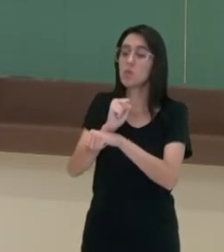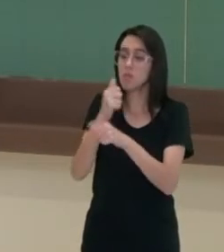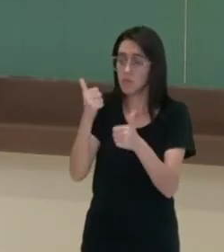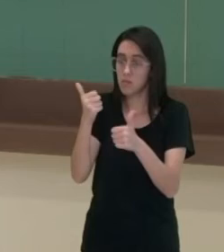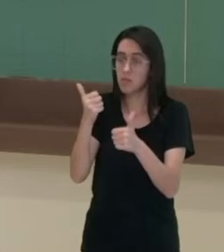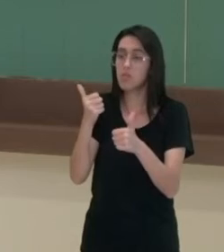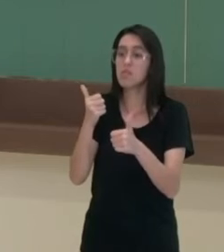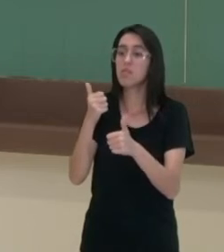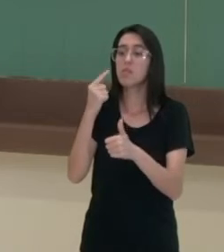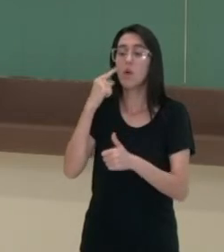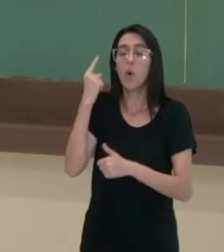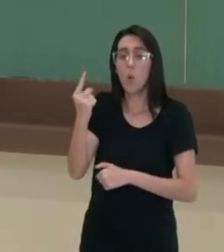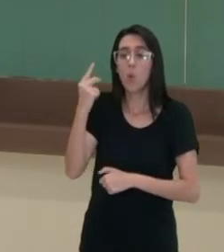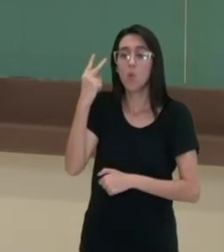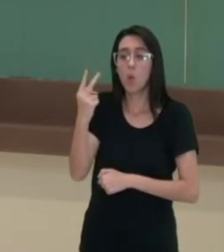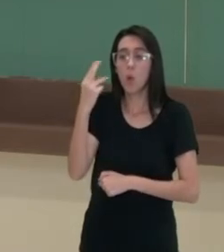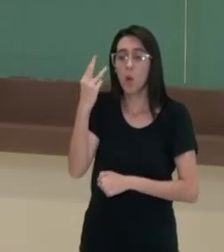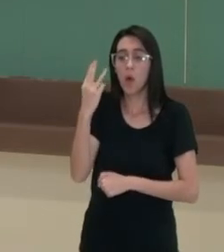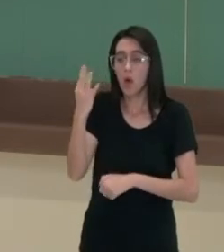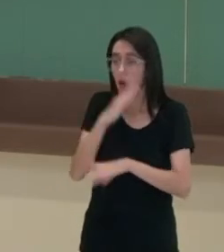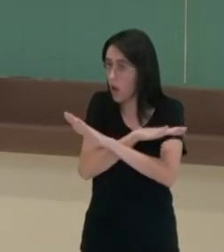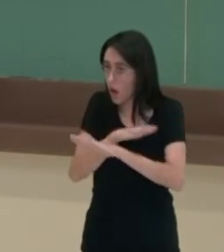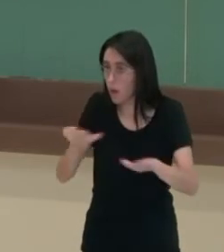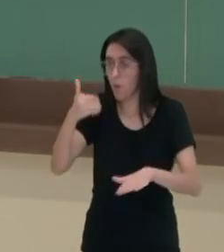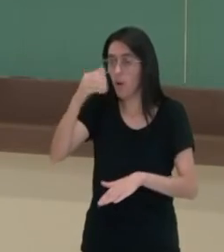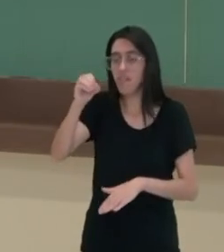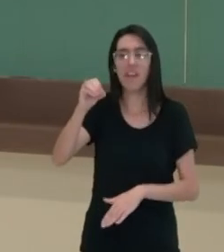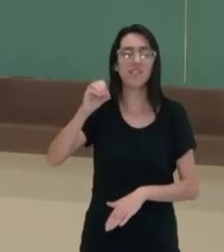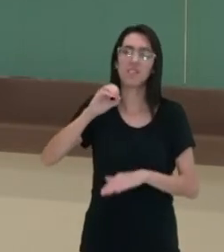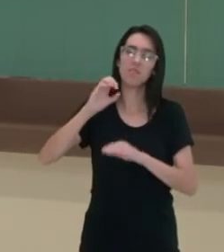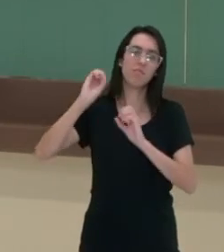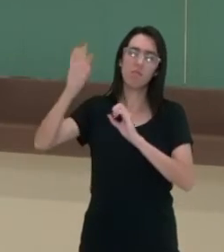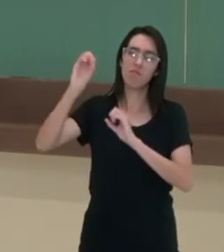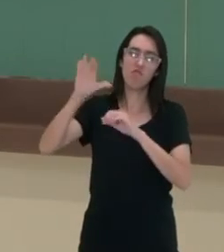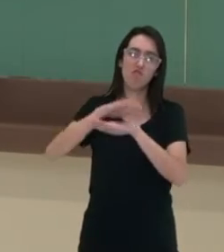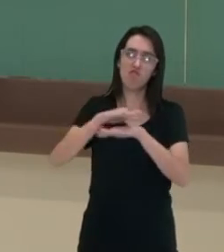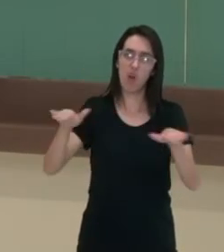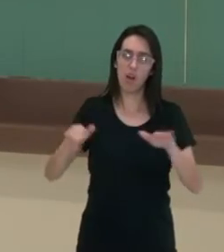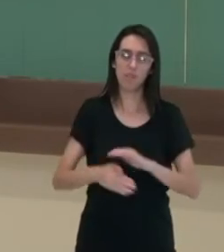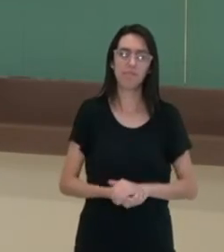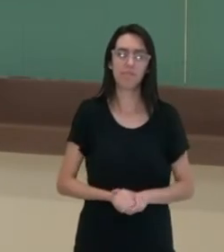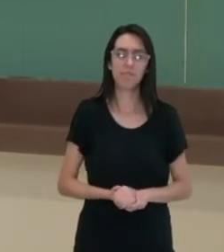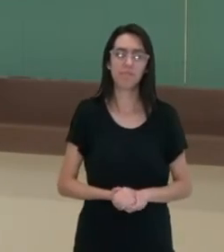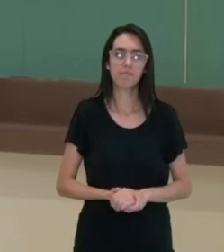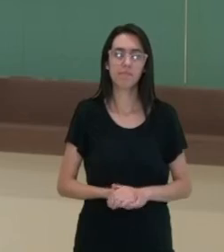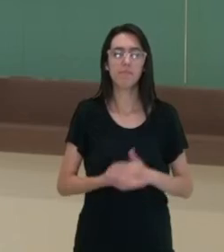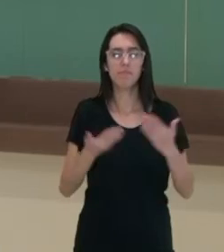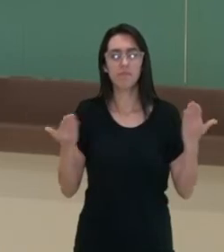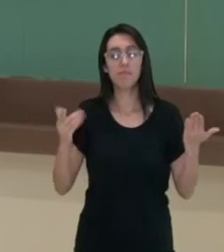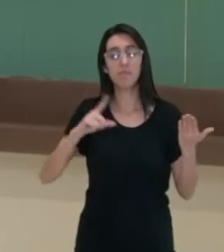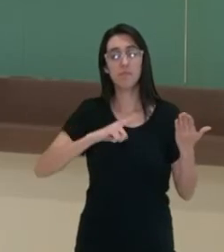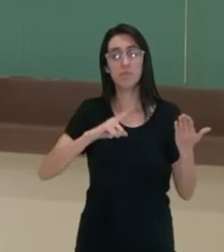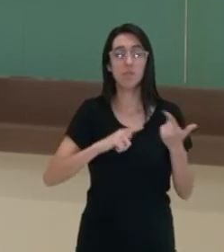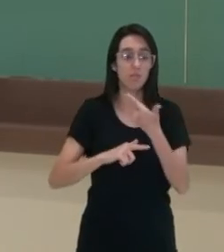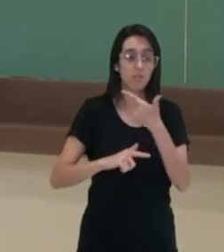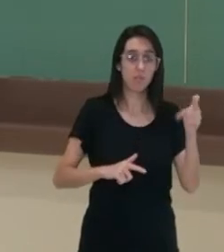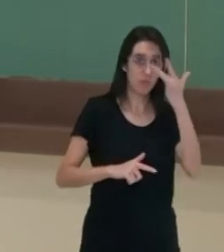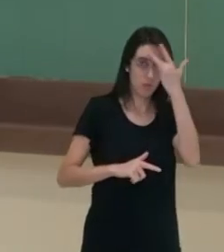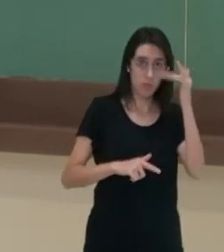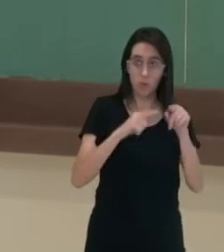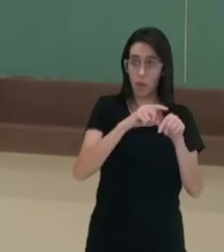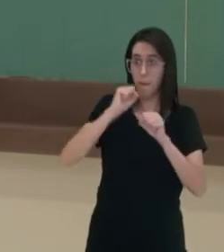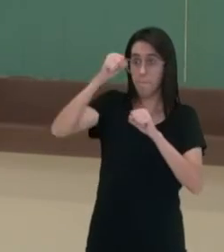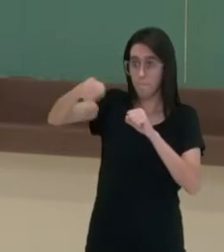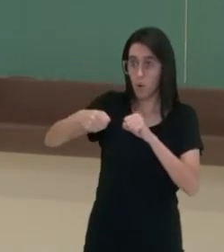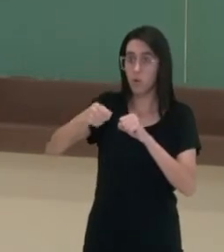abre a contagem e chega aos 10, ele está fora. Tá? E o adversário que dá o golpe tem que